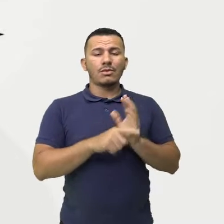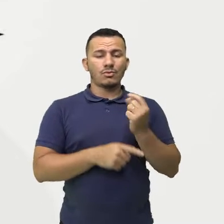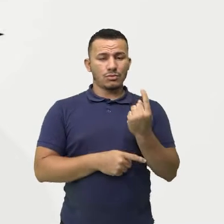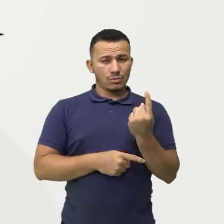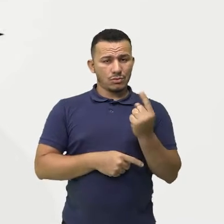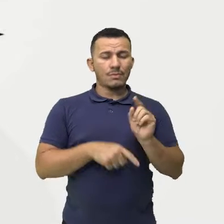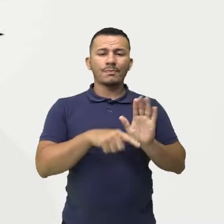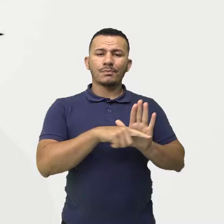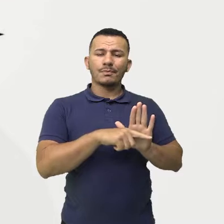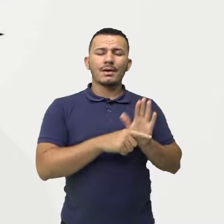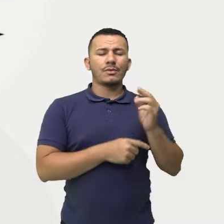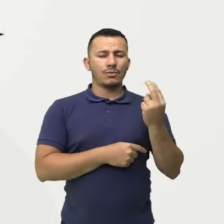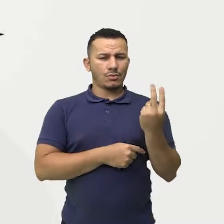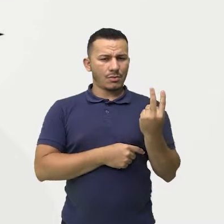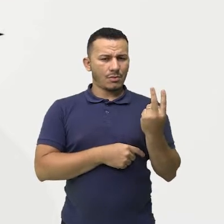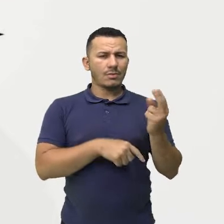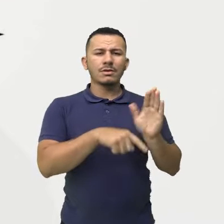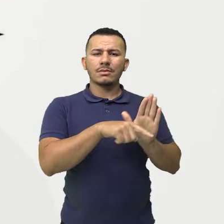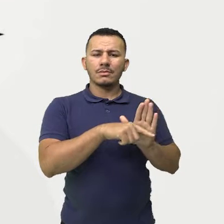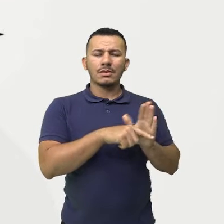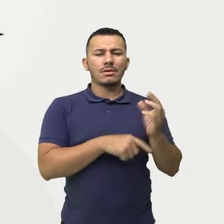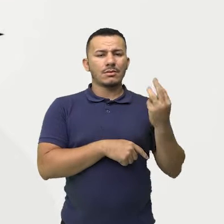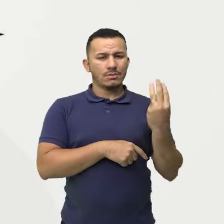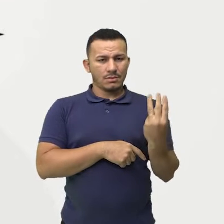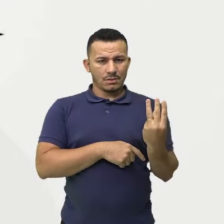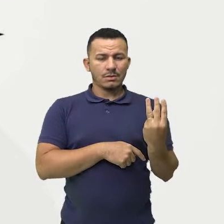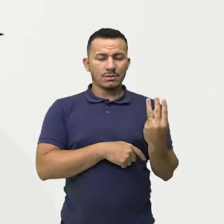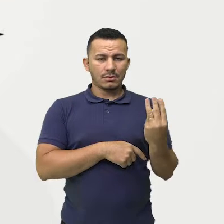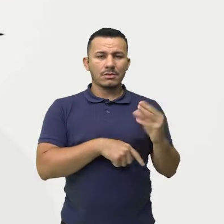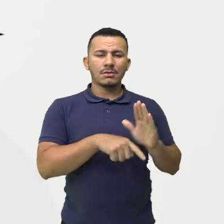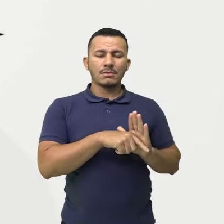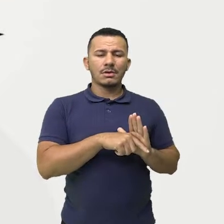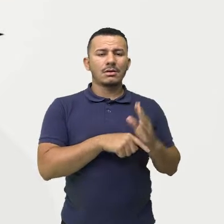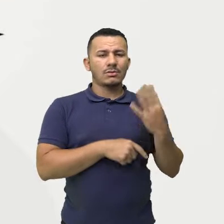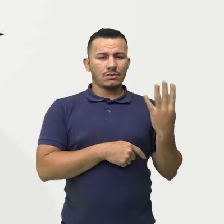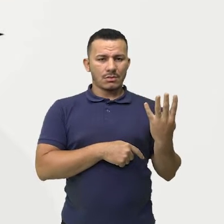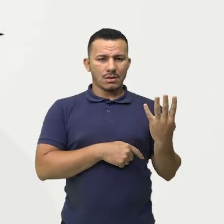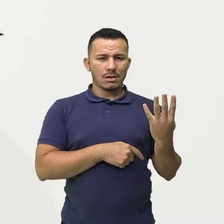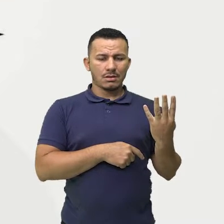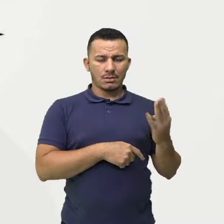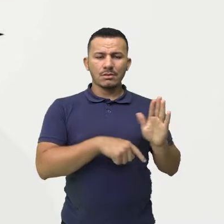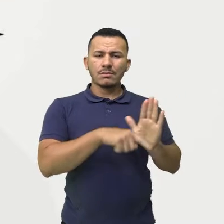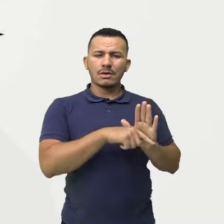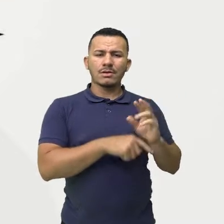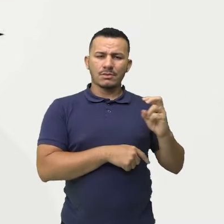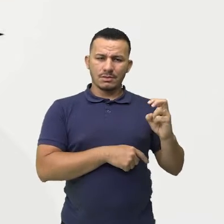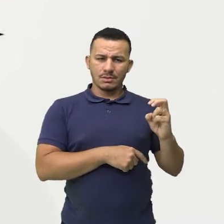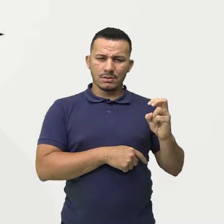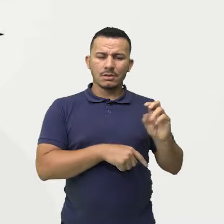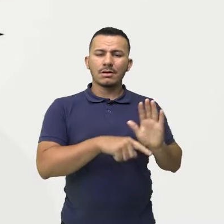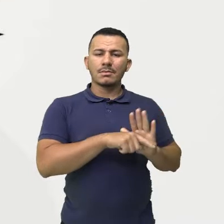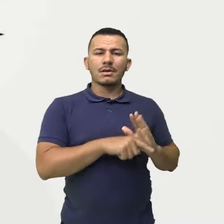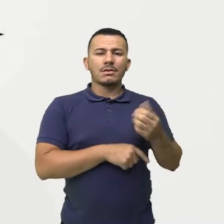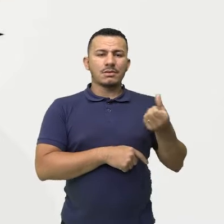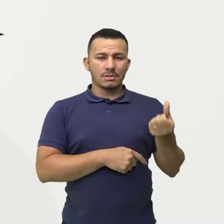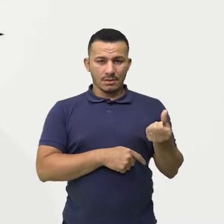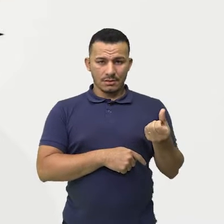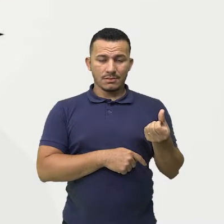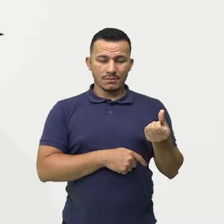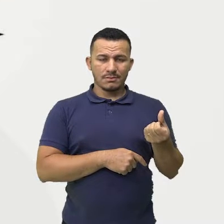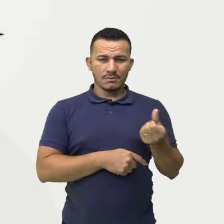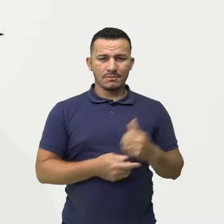1, depois menos 2, depois menos 3, depois menos 4, menos 5 e